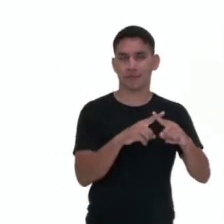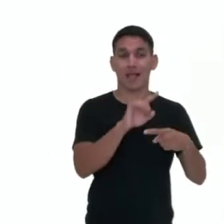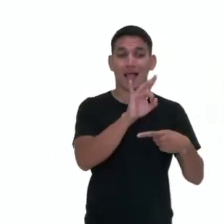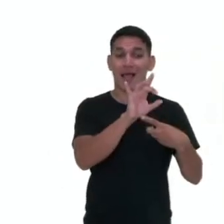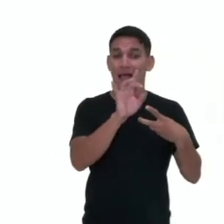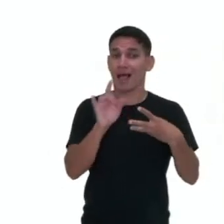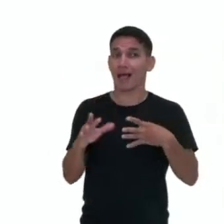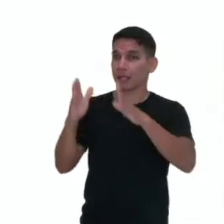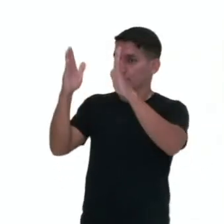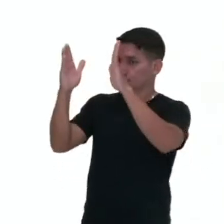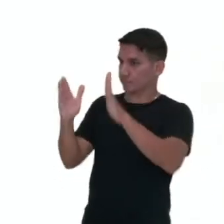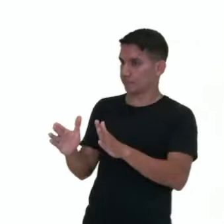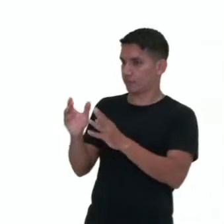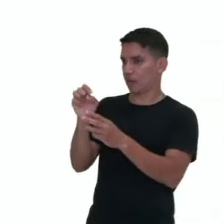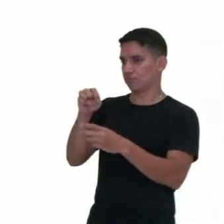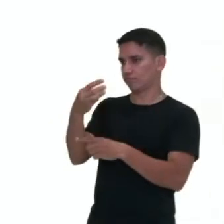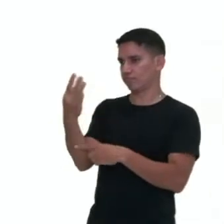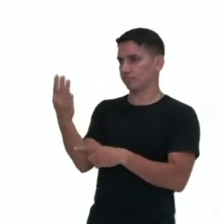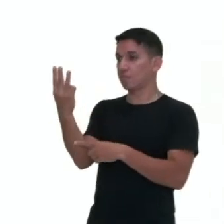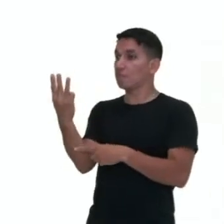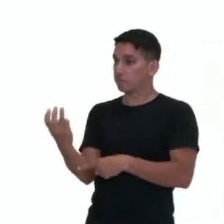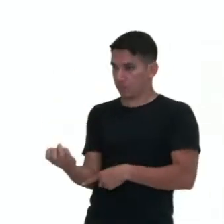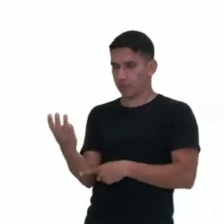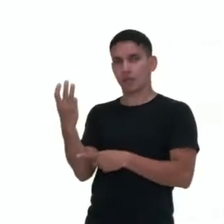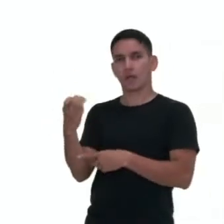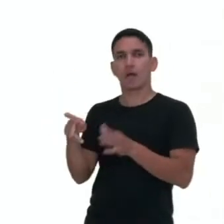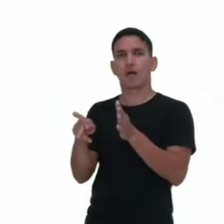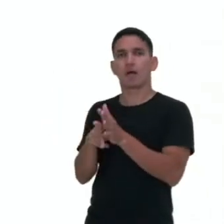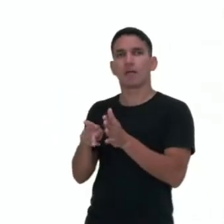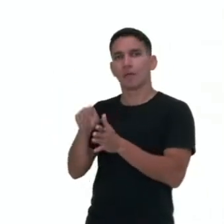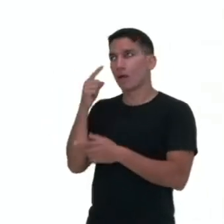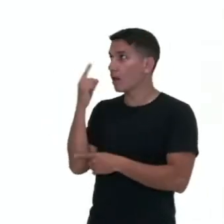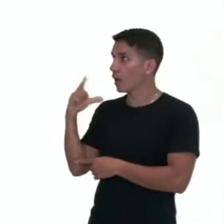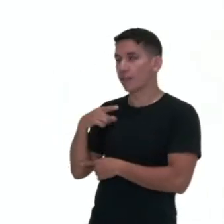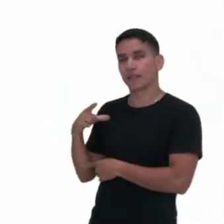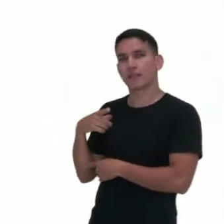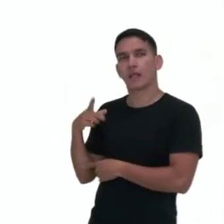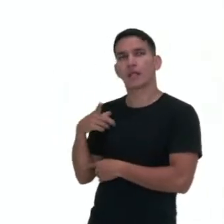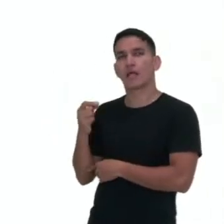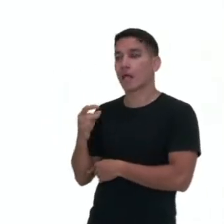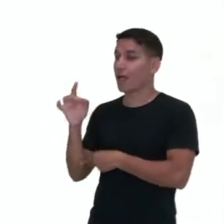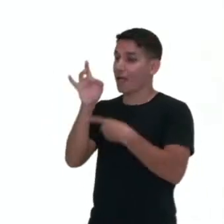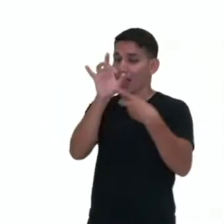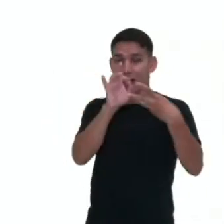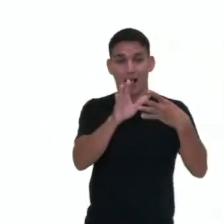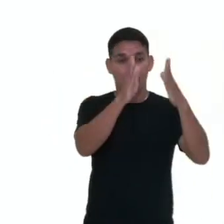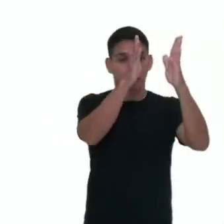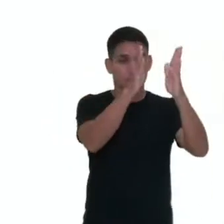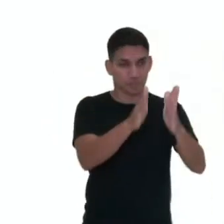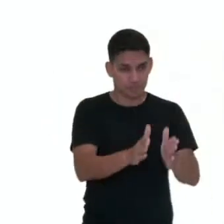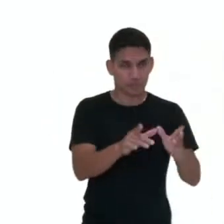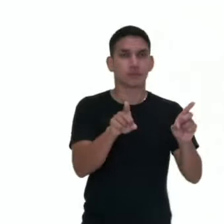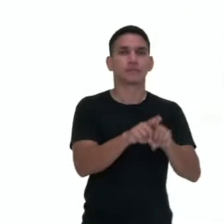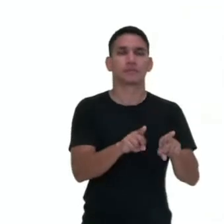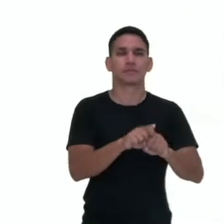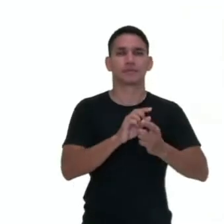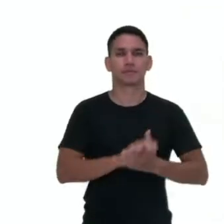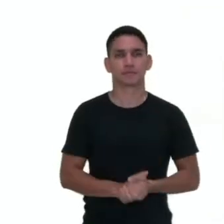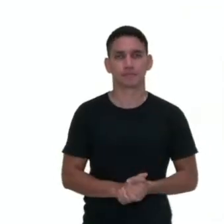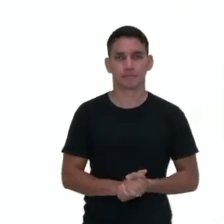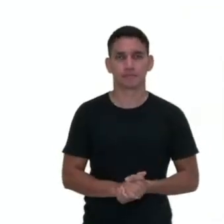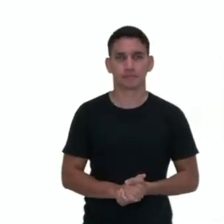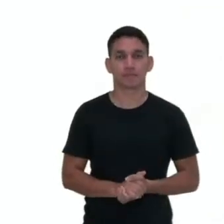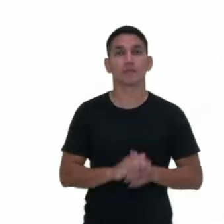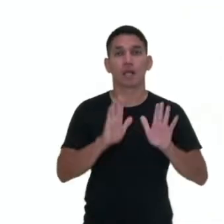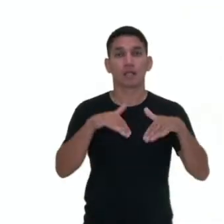cada elemento da minha primeira linha por cada elemento da minha primeira coluna, ok?